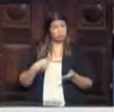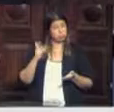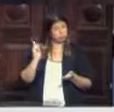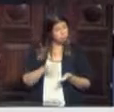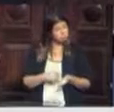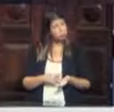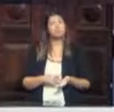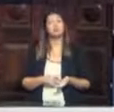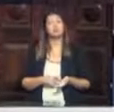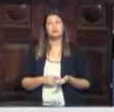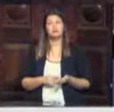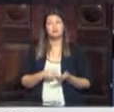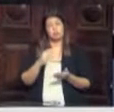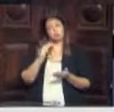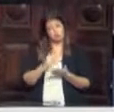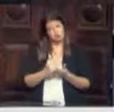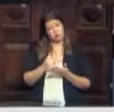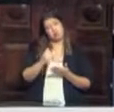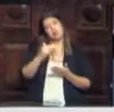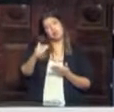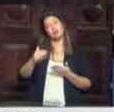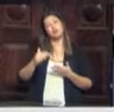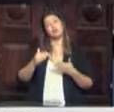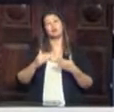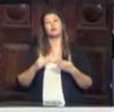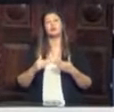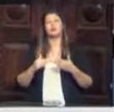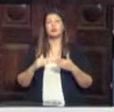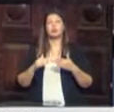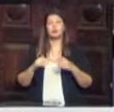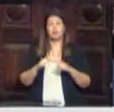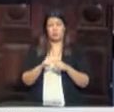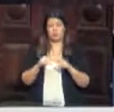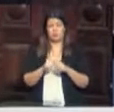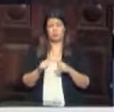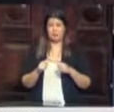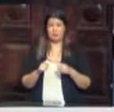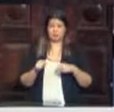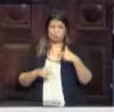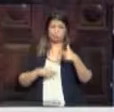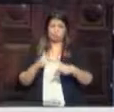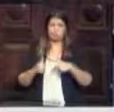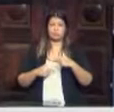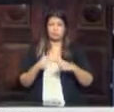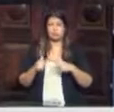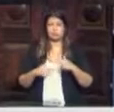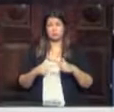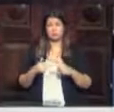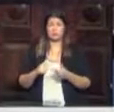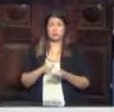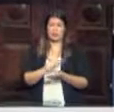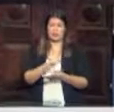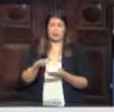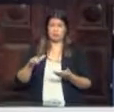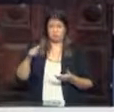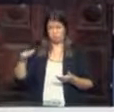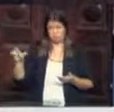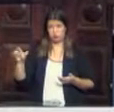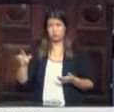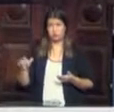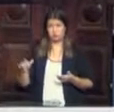para frente. Praticamente se eximindo da responsabilidade de qualquer irregularidade ou imoralidade